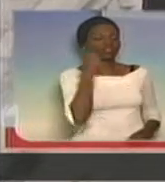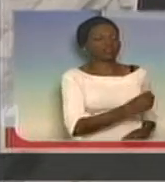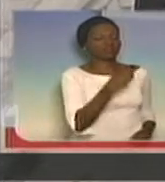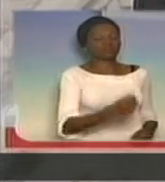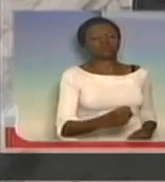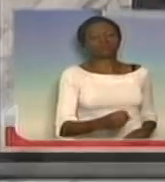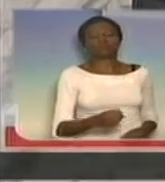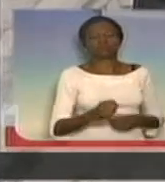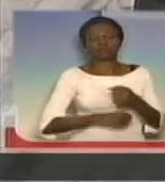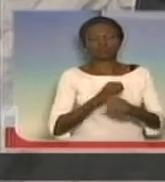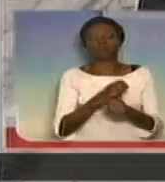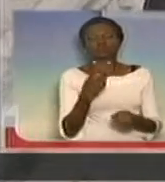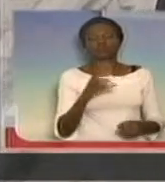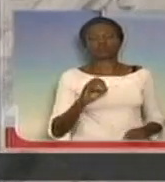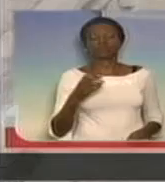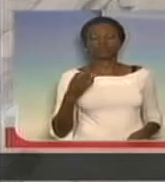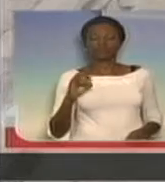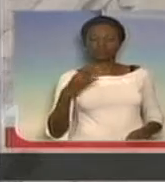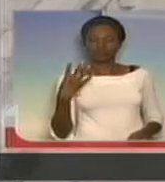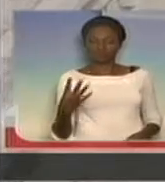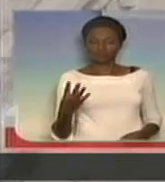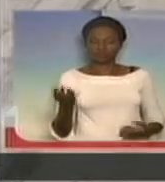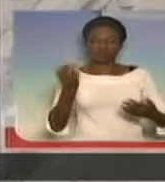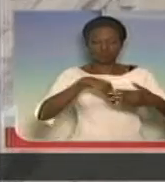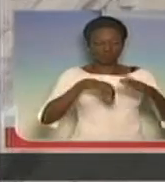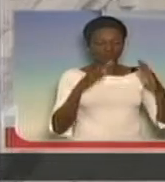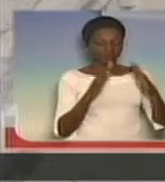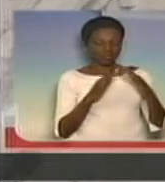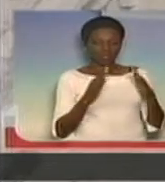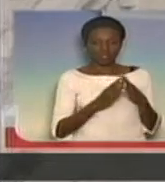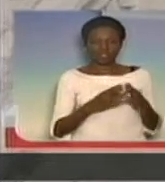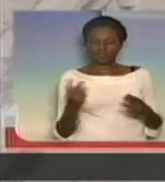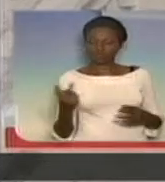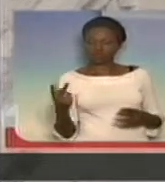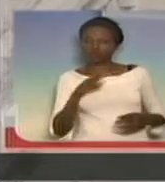do casal, foram mortos a tiro.